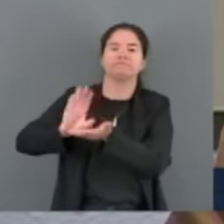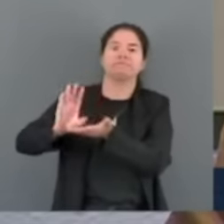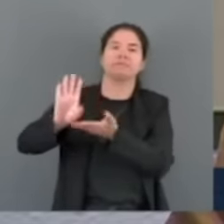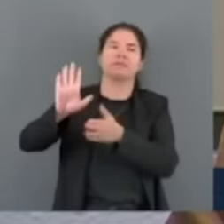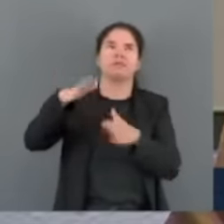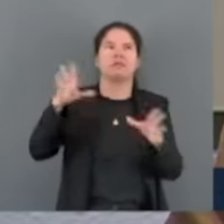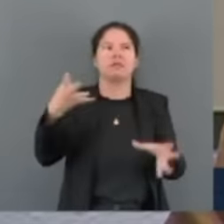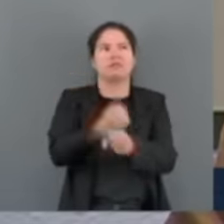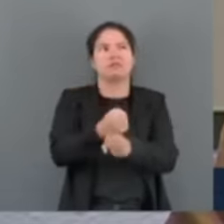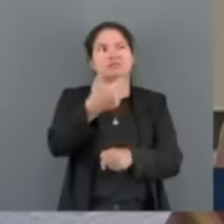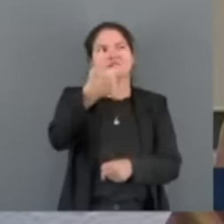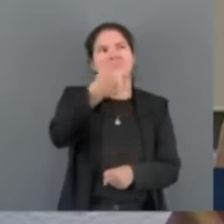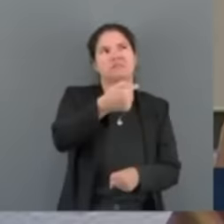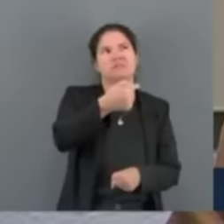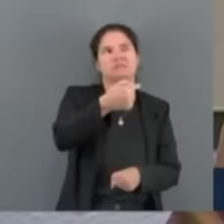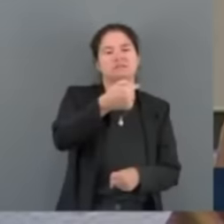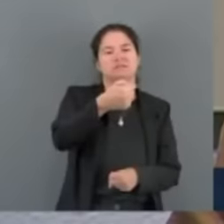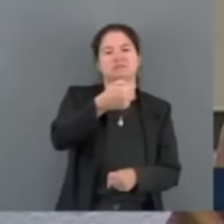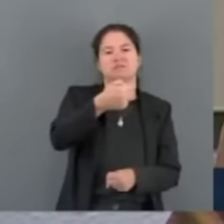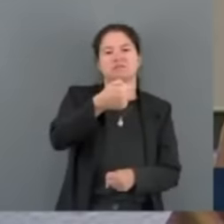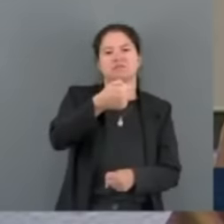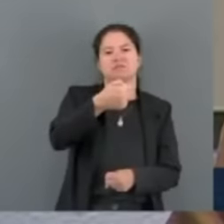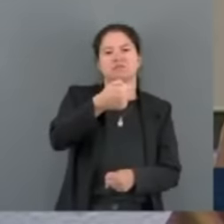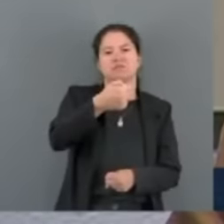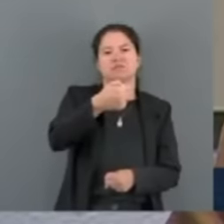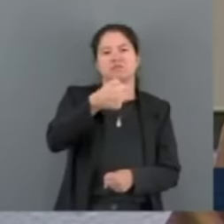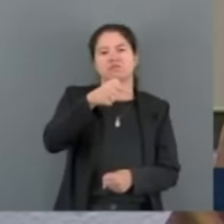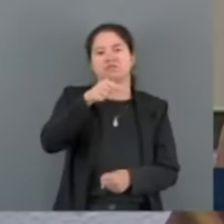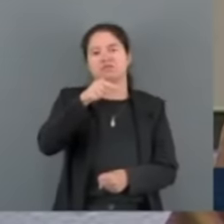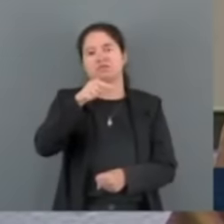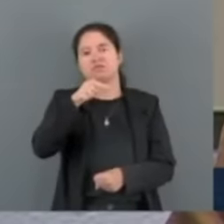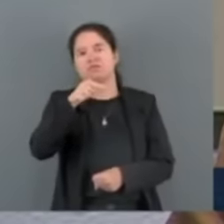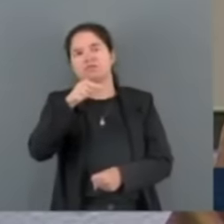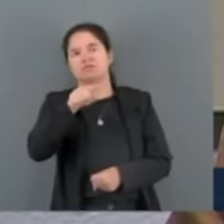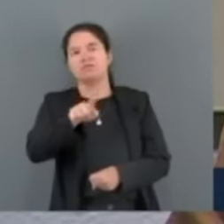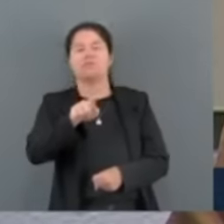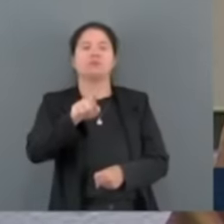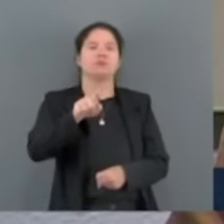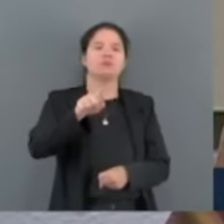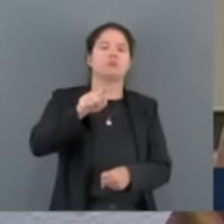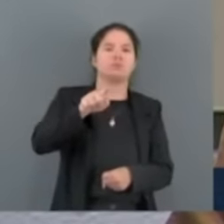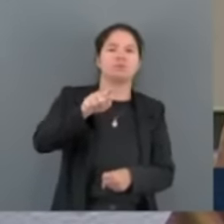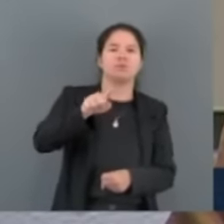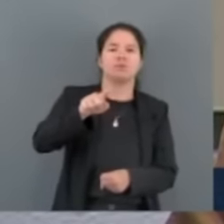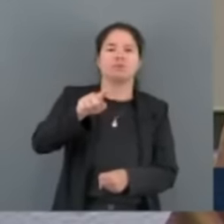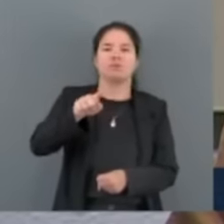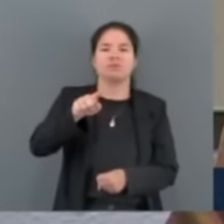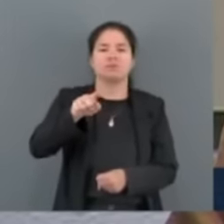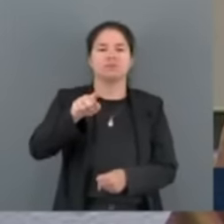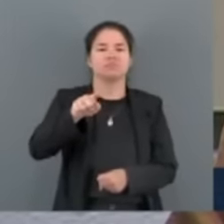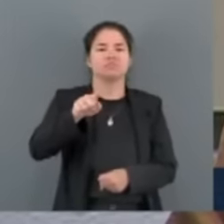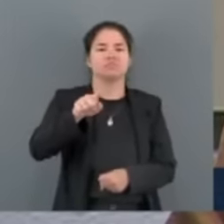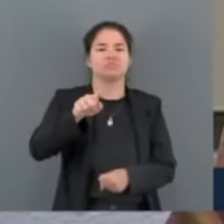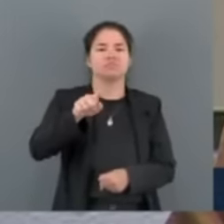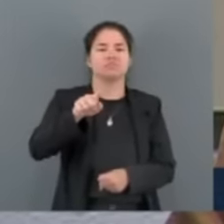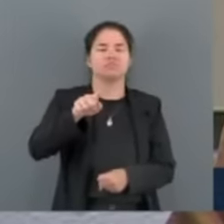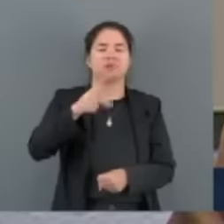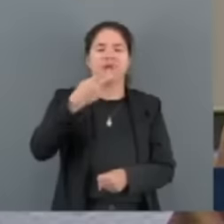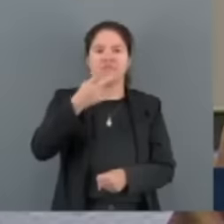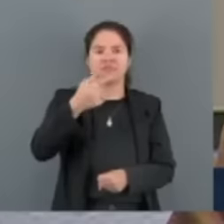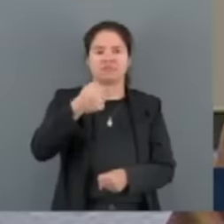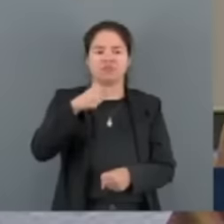7,5 bi de reais destinados a ações de custeio para estados e